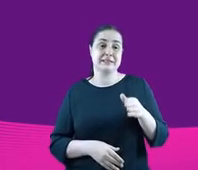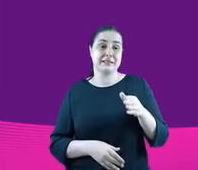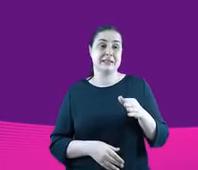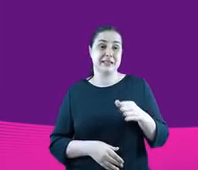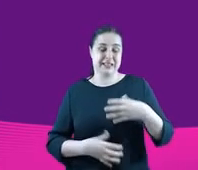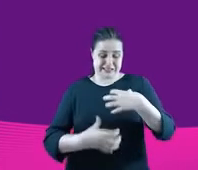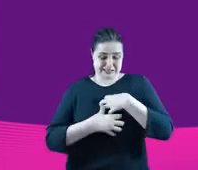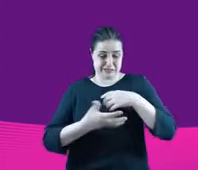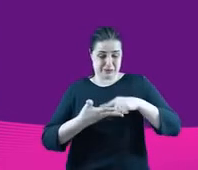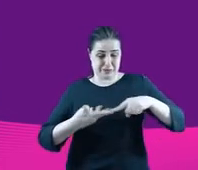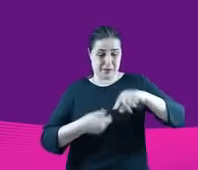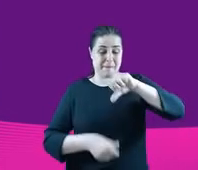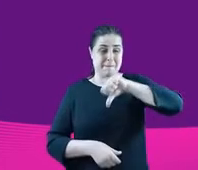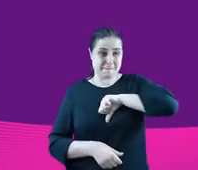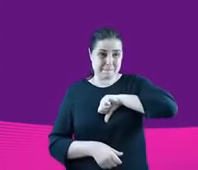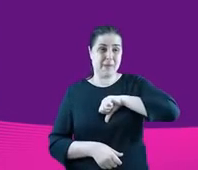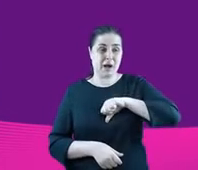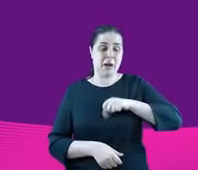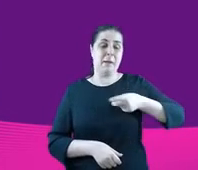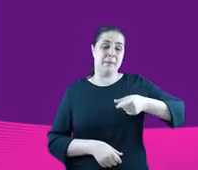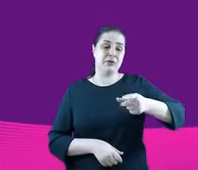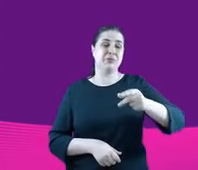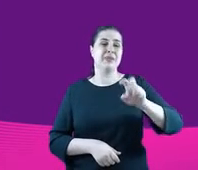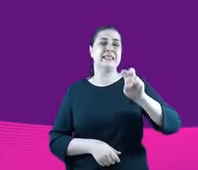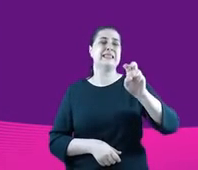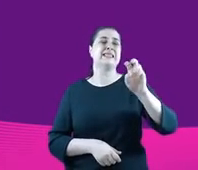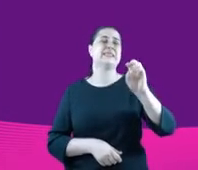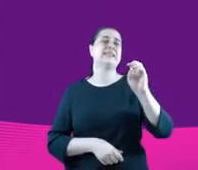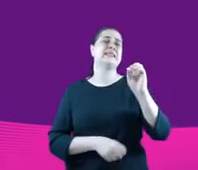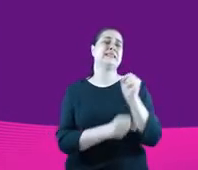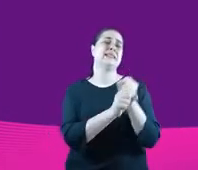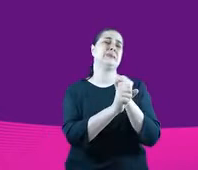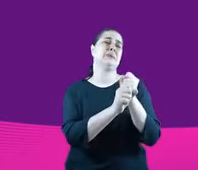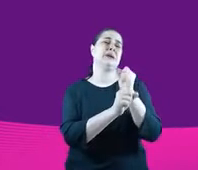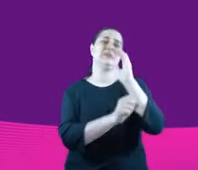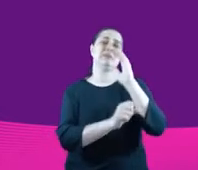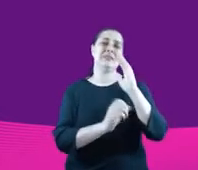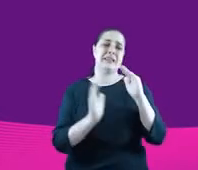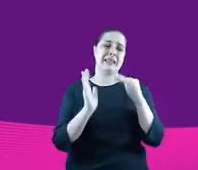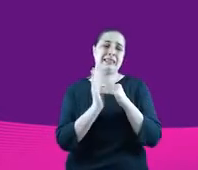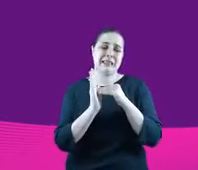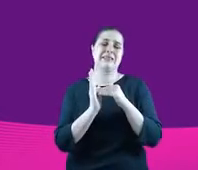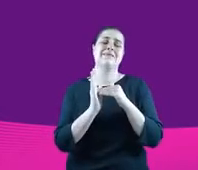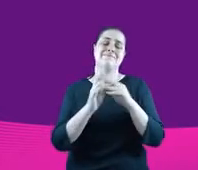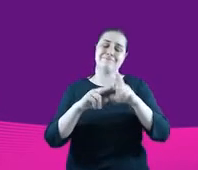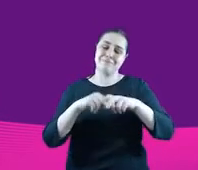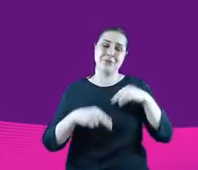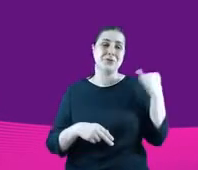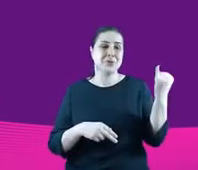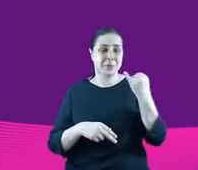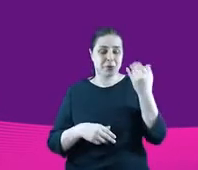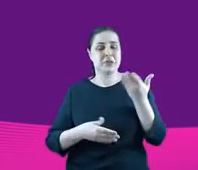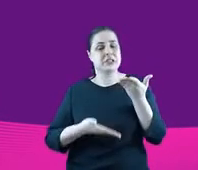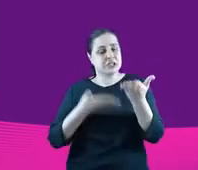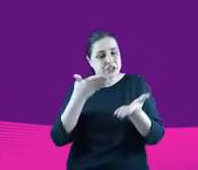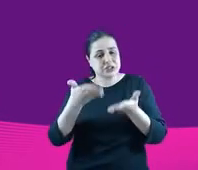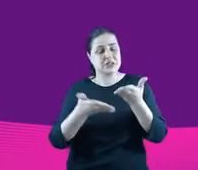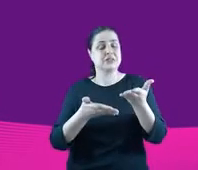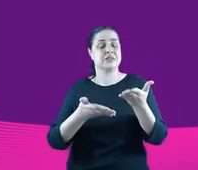próximos 5 anos. Então, é importante que exista uma reabilitação física e